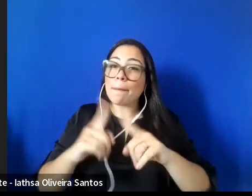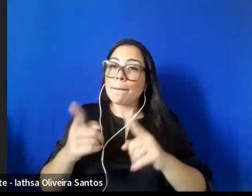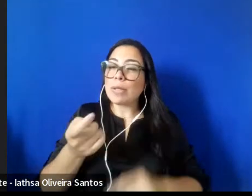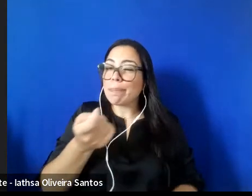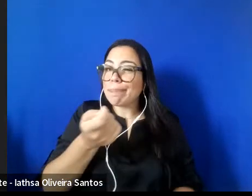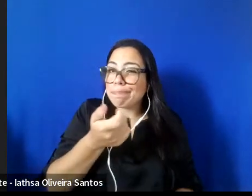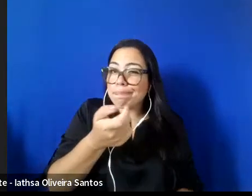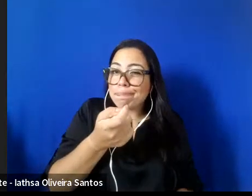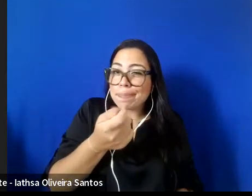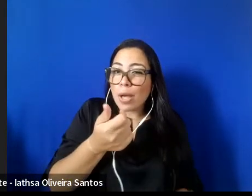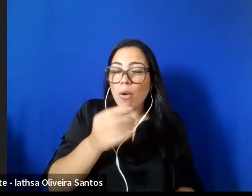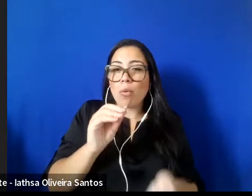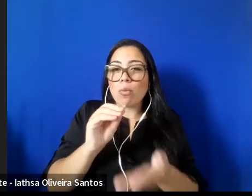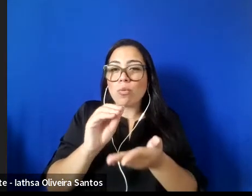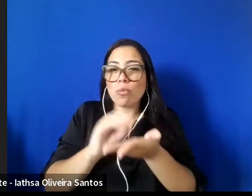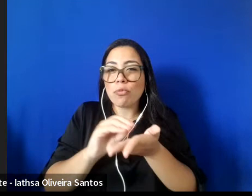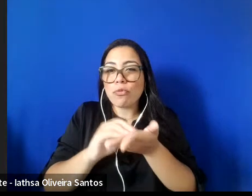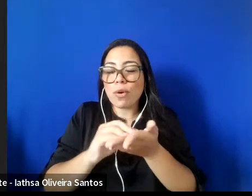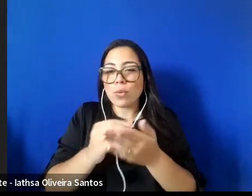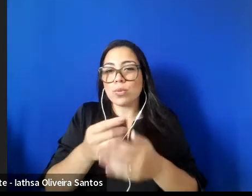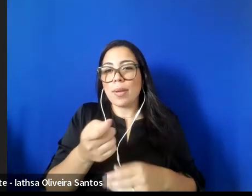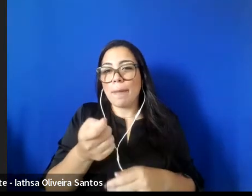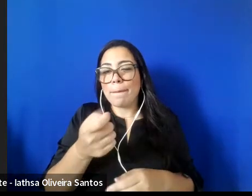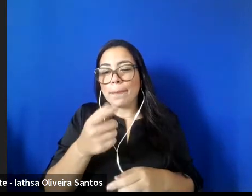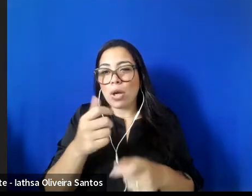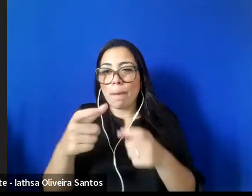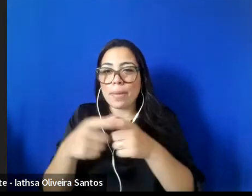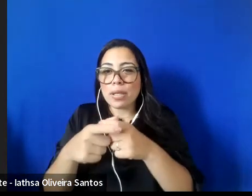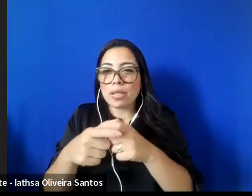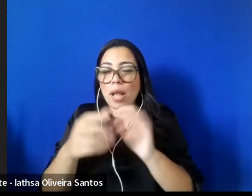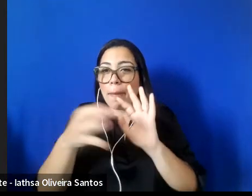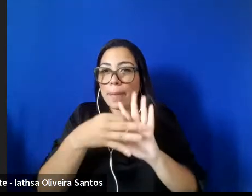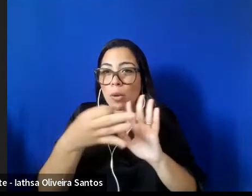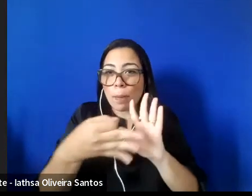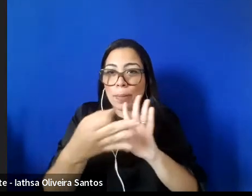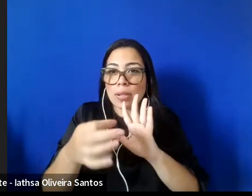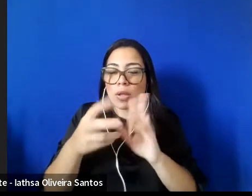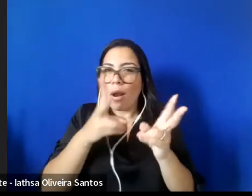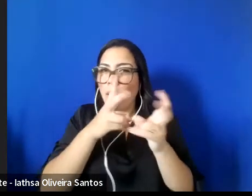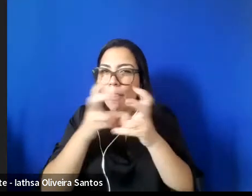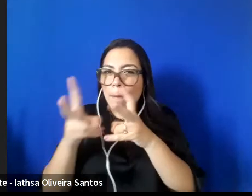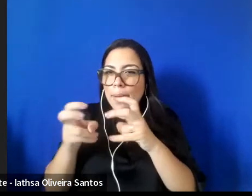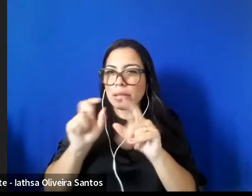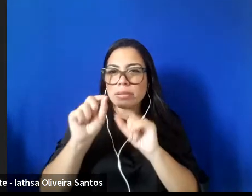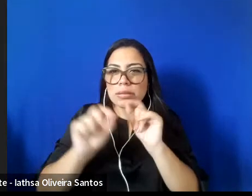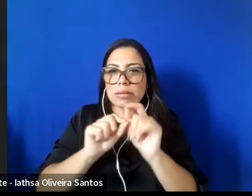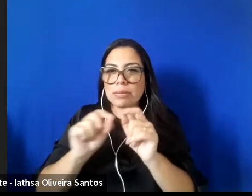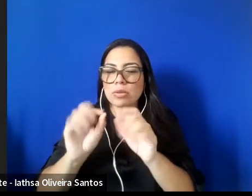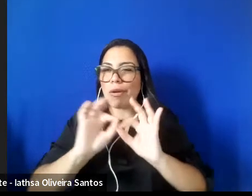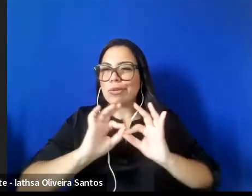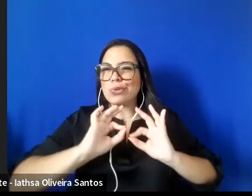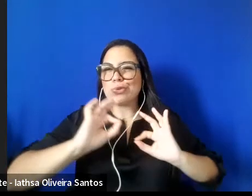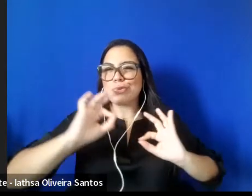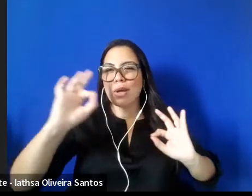um campo para sugestão e a gente também percebeu um certo